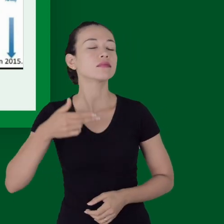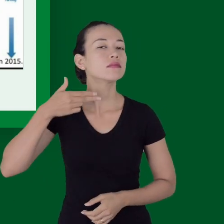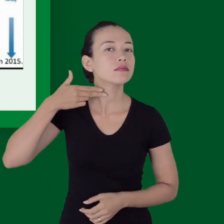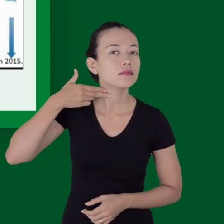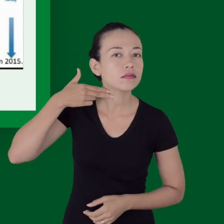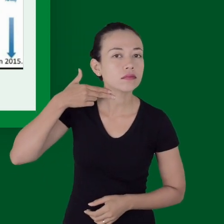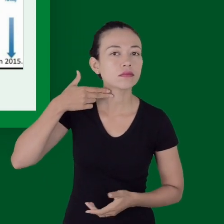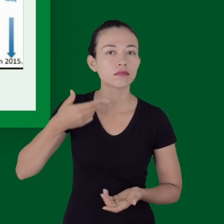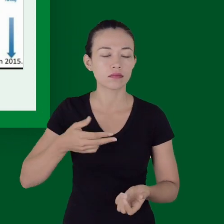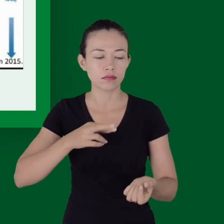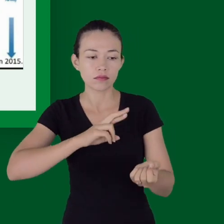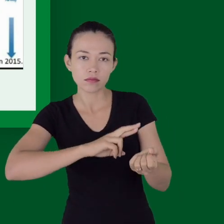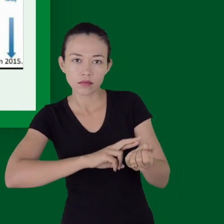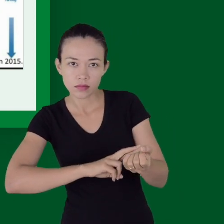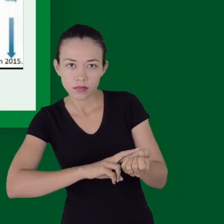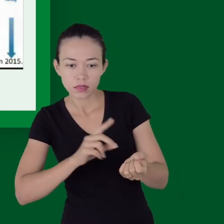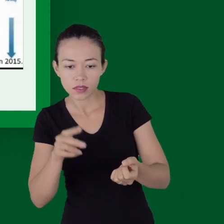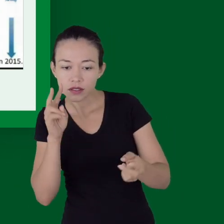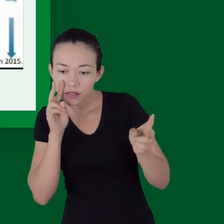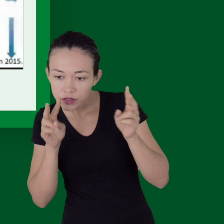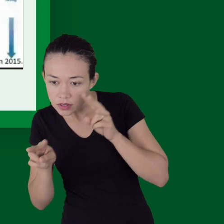posição com quem está na desfibrilação.